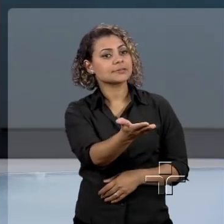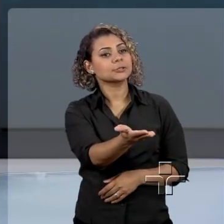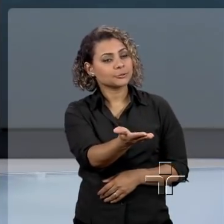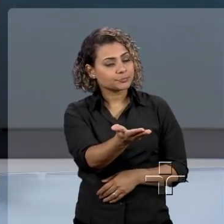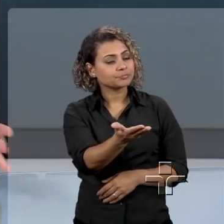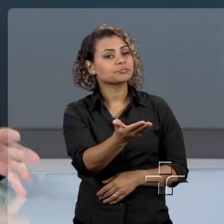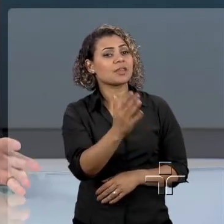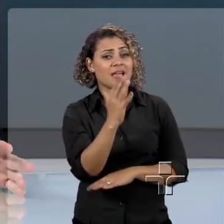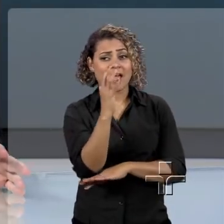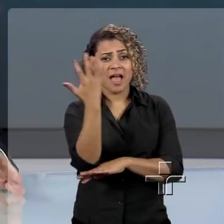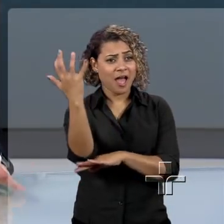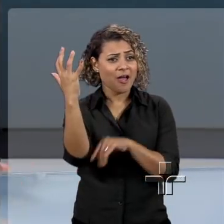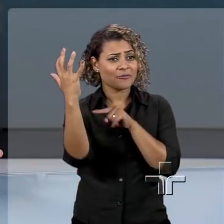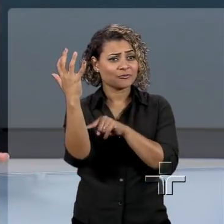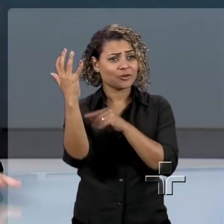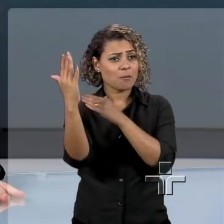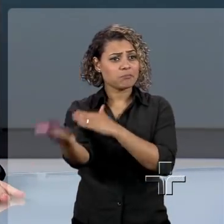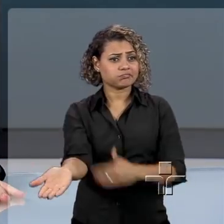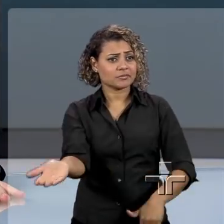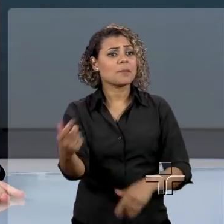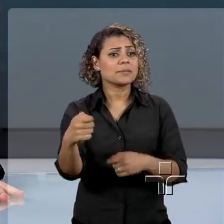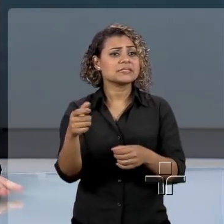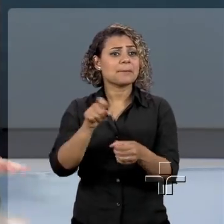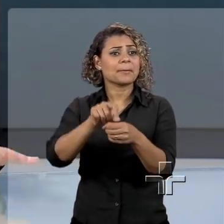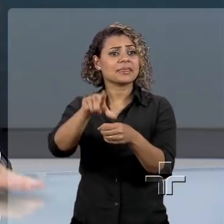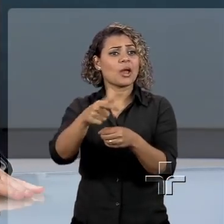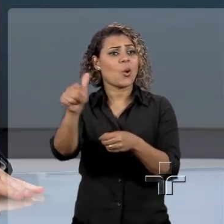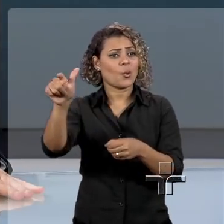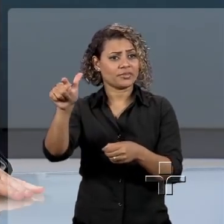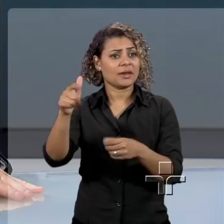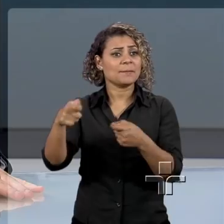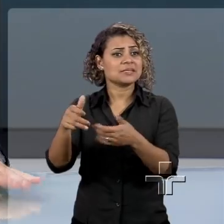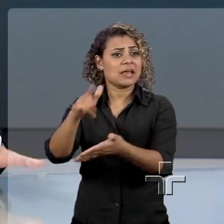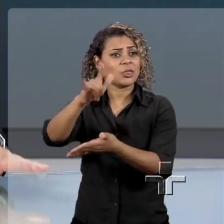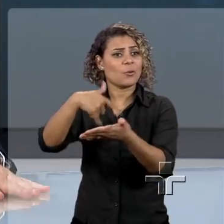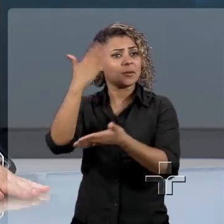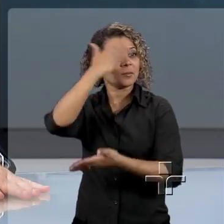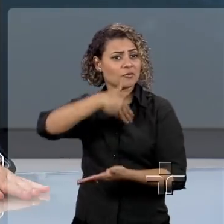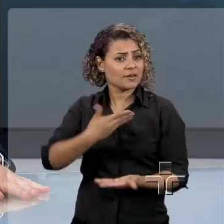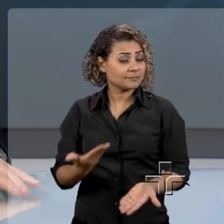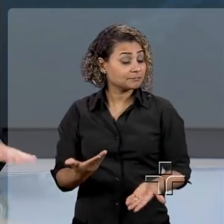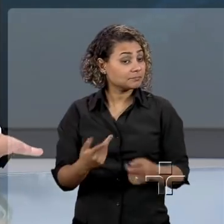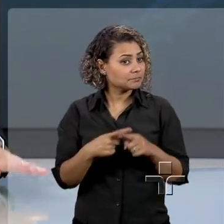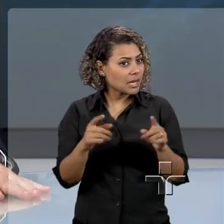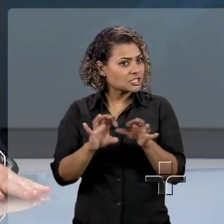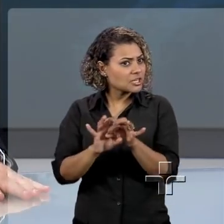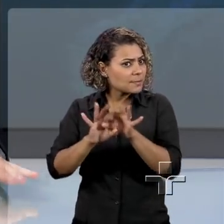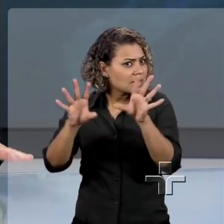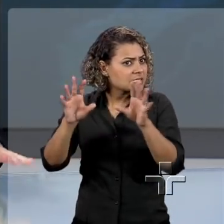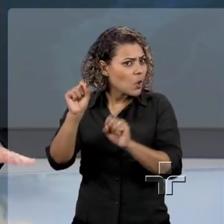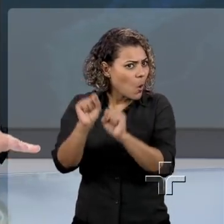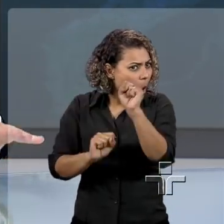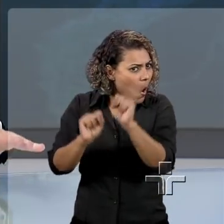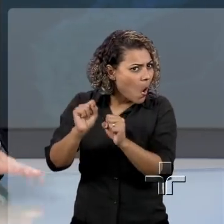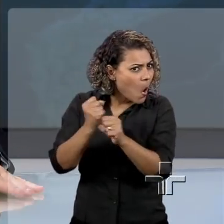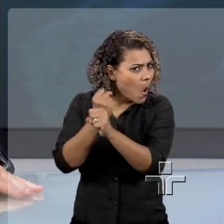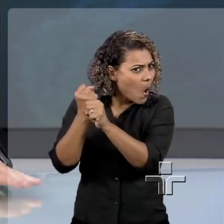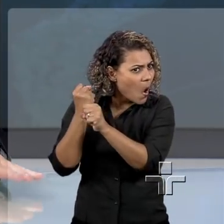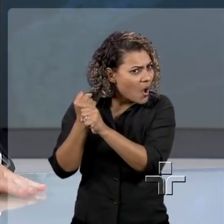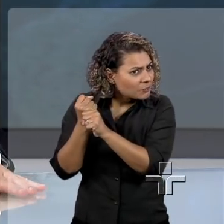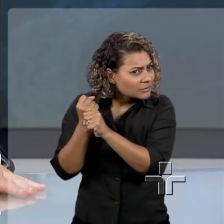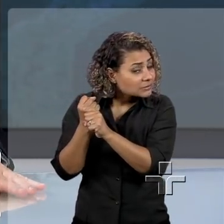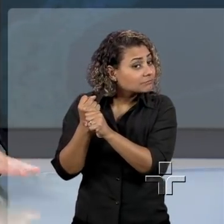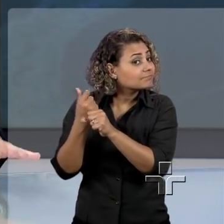tirar uma árvore de casa e plantar outra. Agora, vale ressaltar o seguinte, quem faz a liberação de uma obra, de uma usina, de alguma coisa, tem